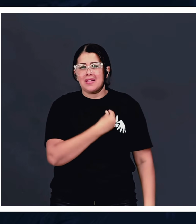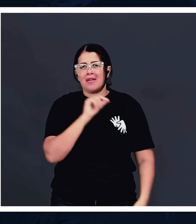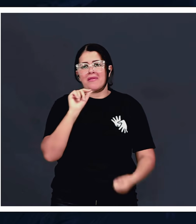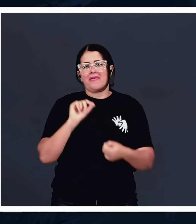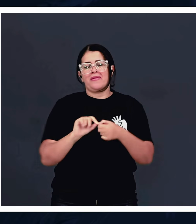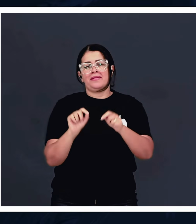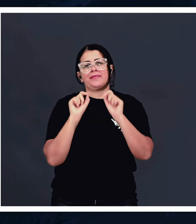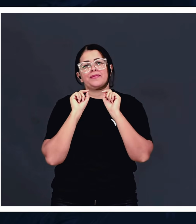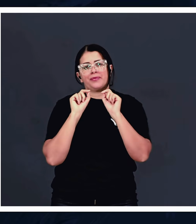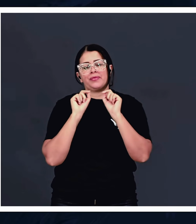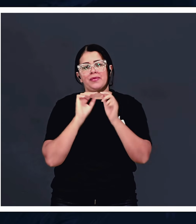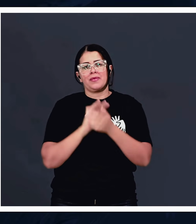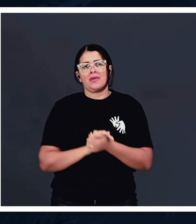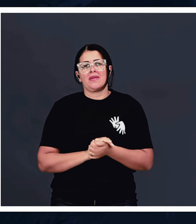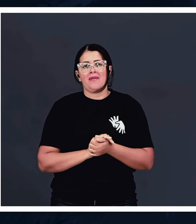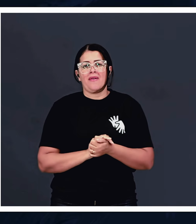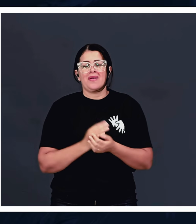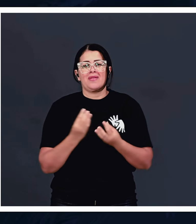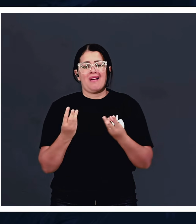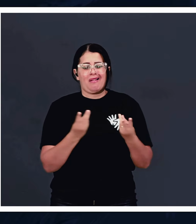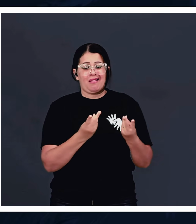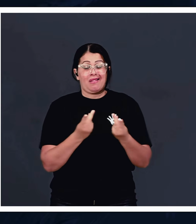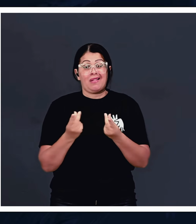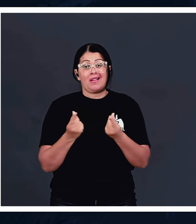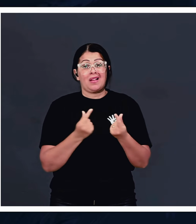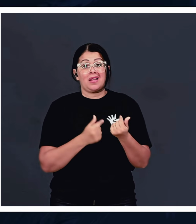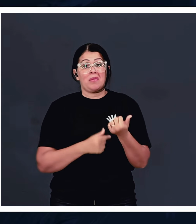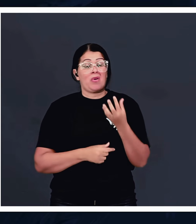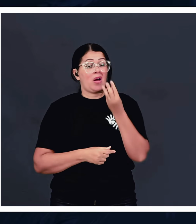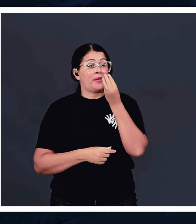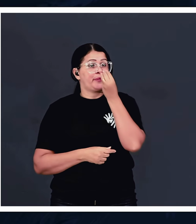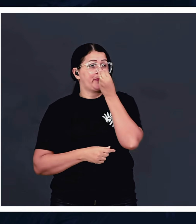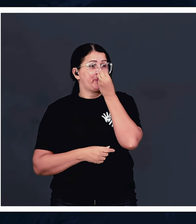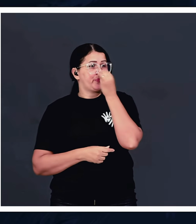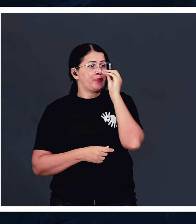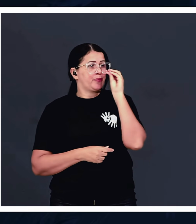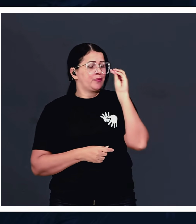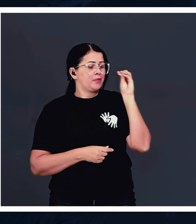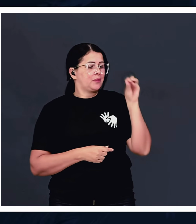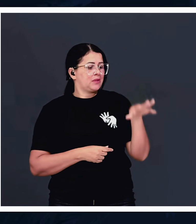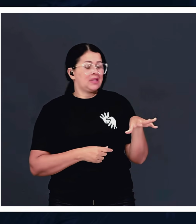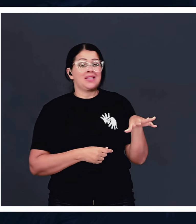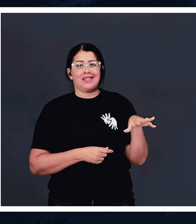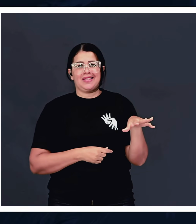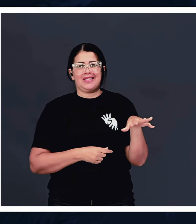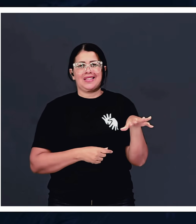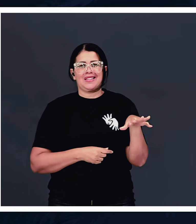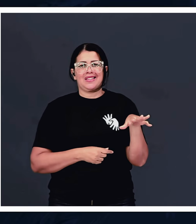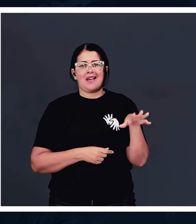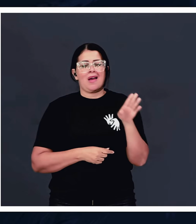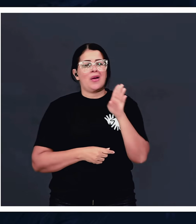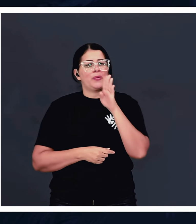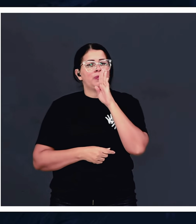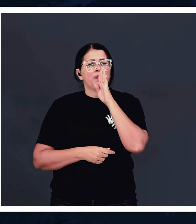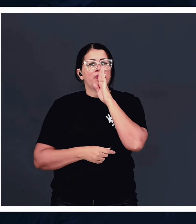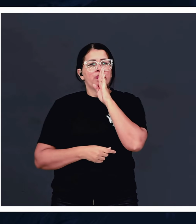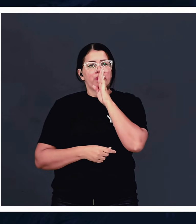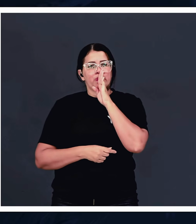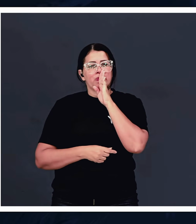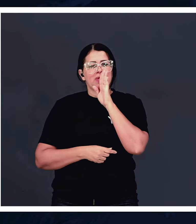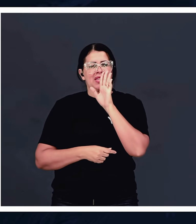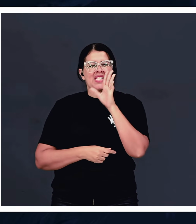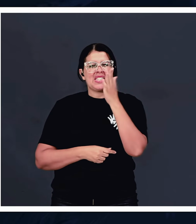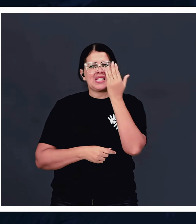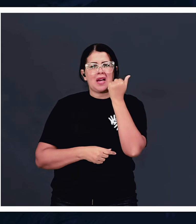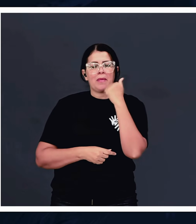faz ficar insensíveis. Ou seja, vou usar esse termo, ela cala a voz do